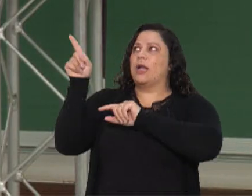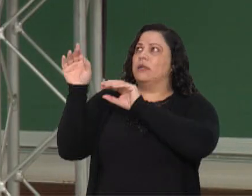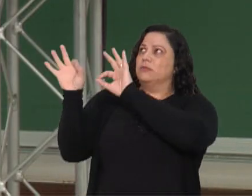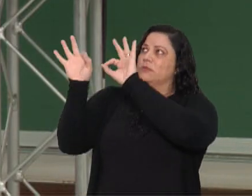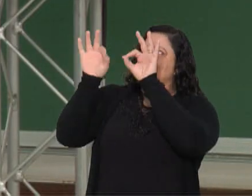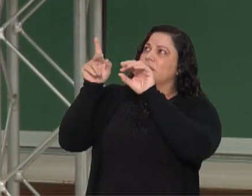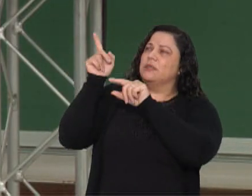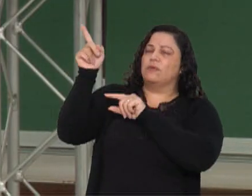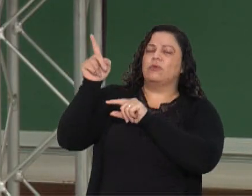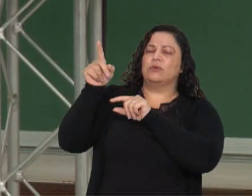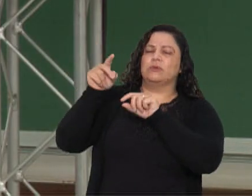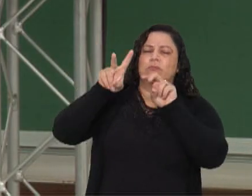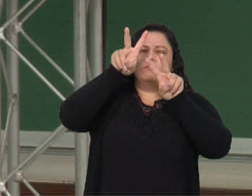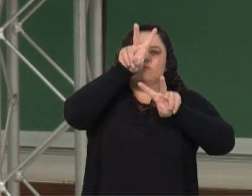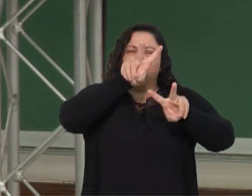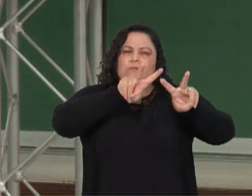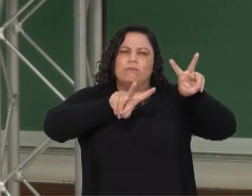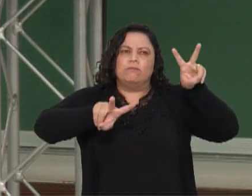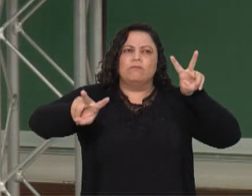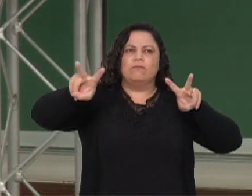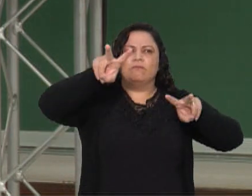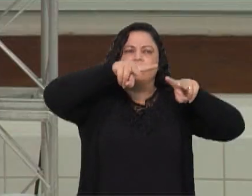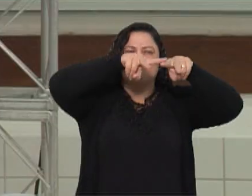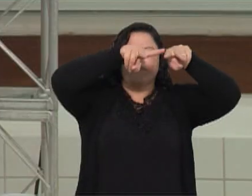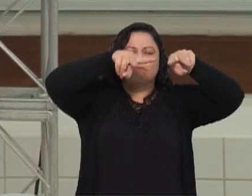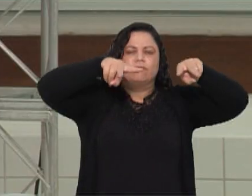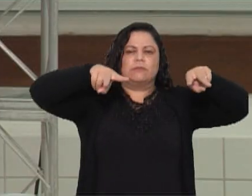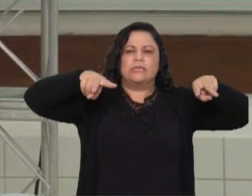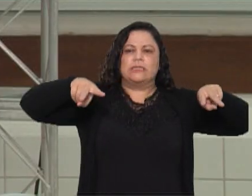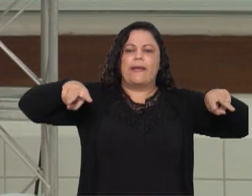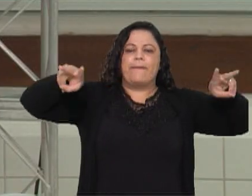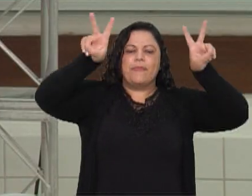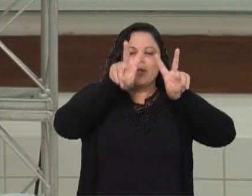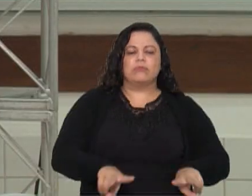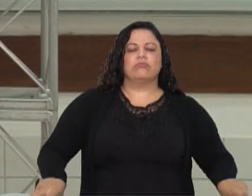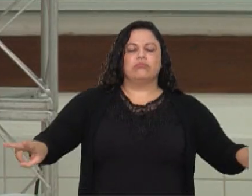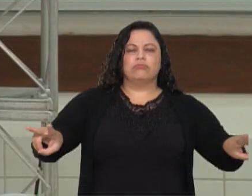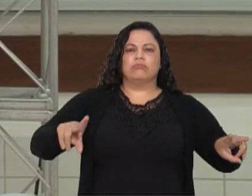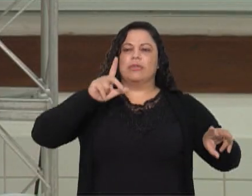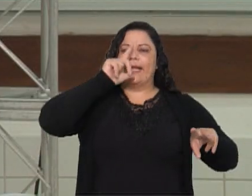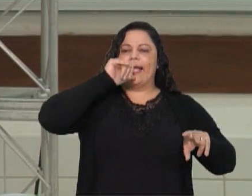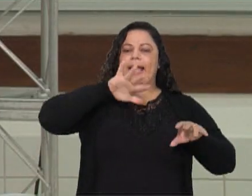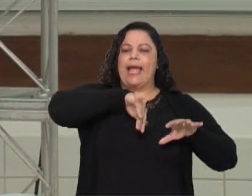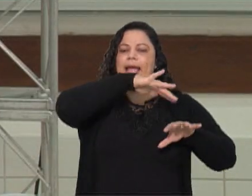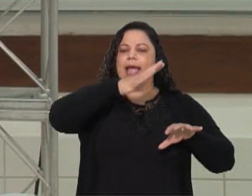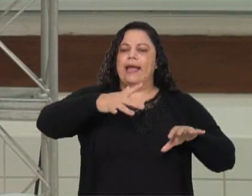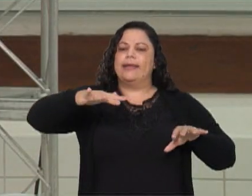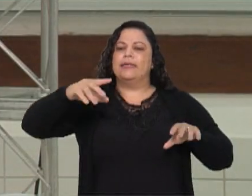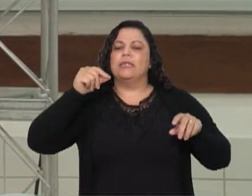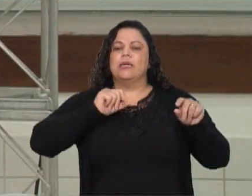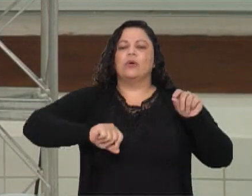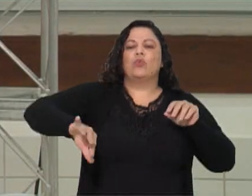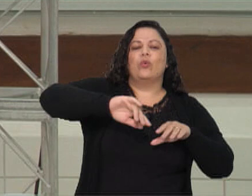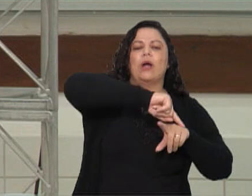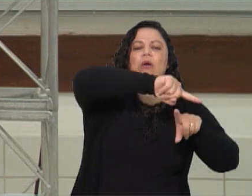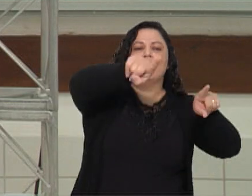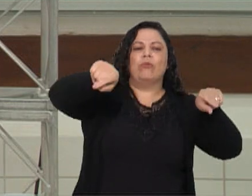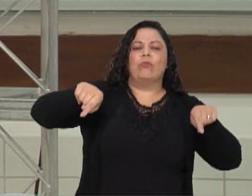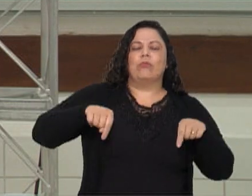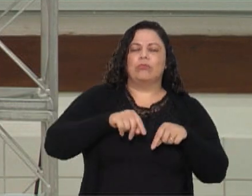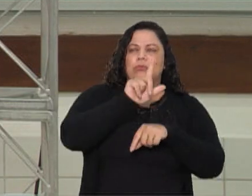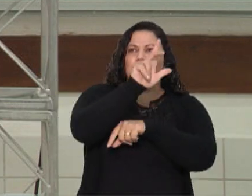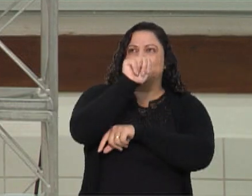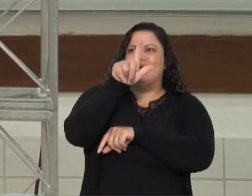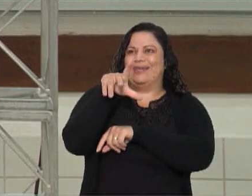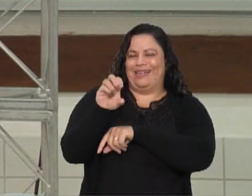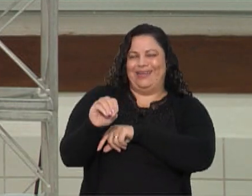tem uma vista panorâmica, que dá para ver um panorama do lago, né? Bem bonito lá, certo? Muito bem. O que vocês notam